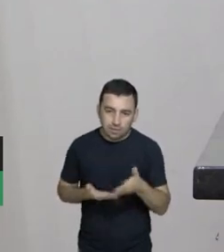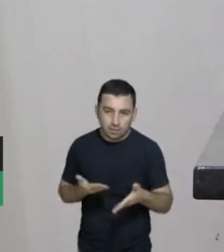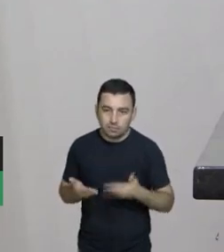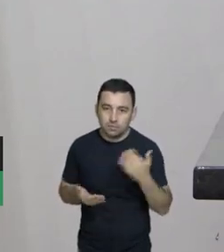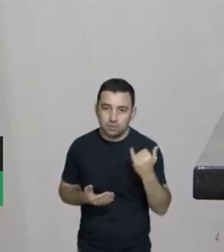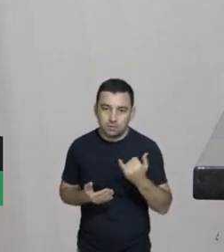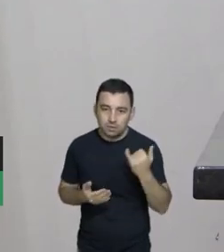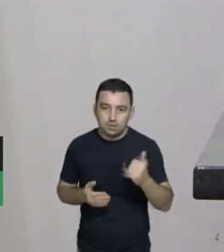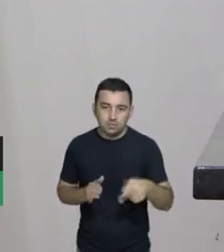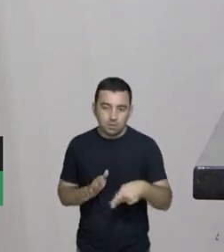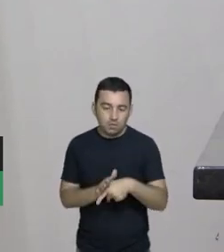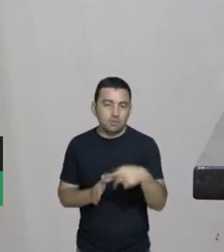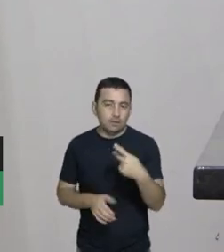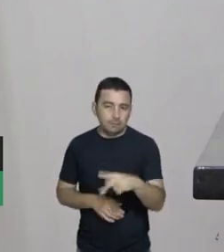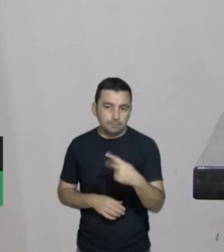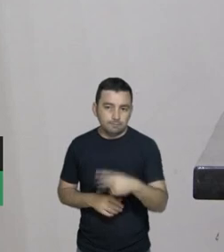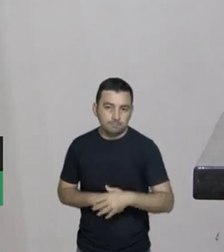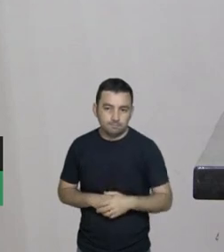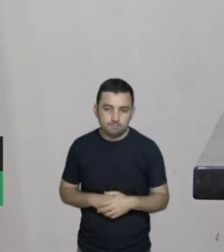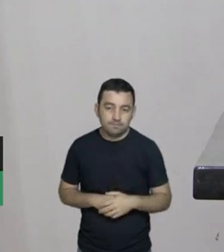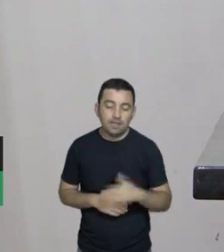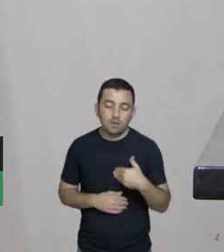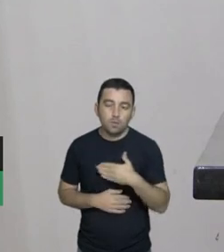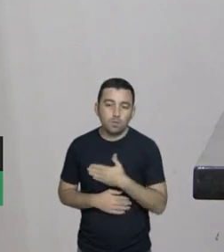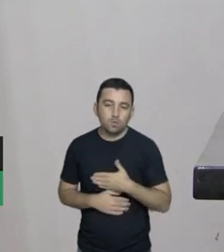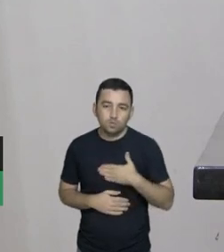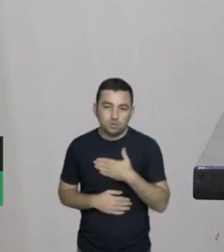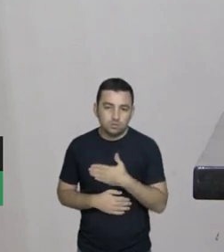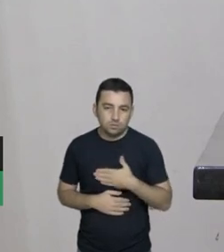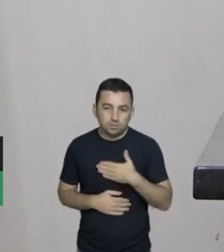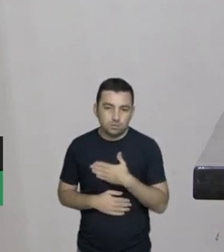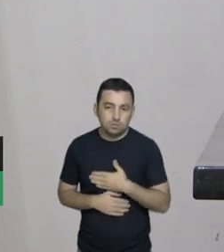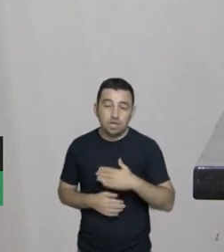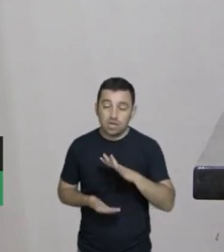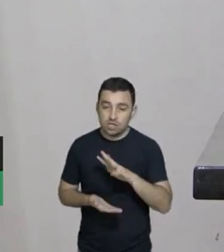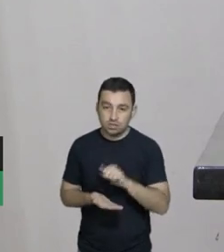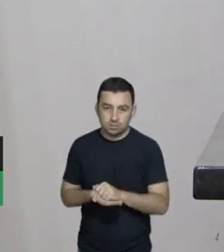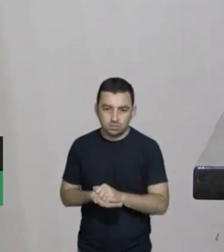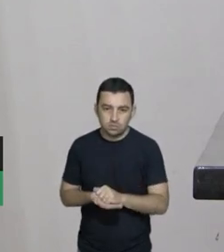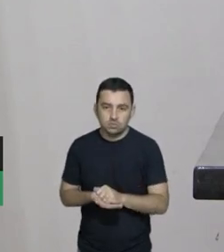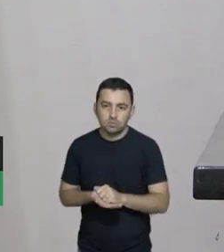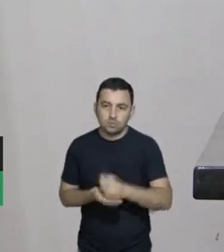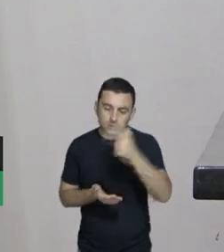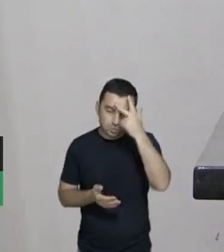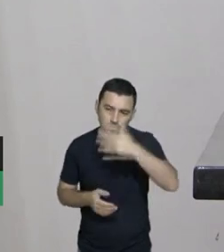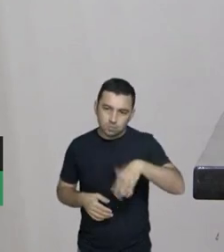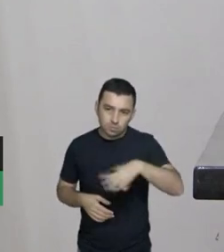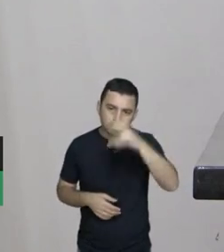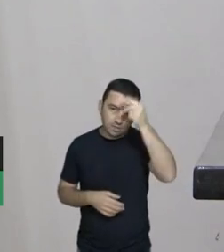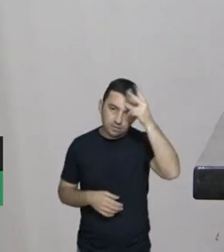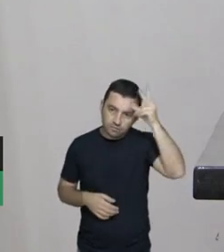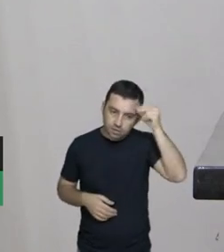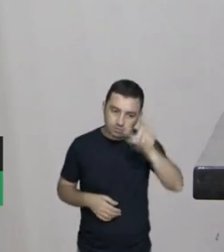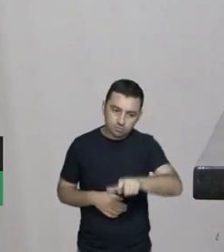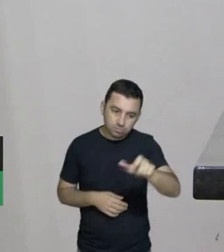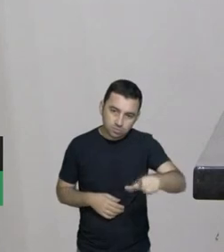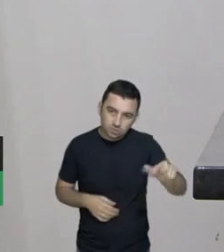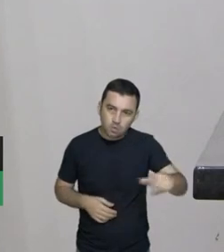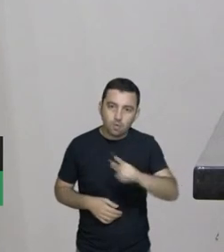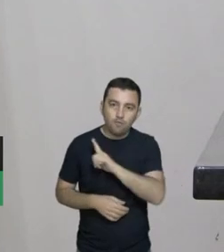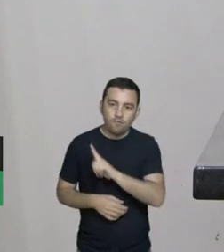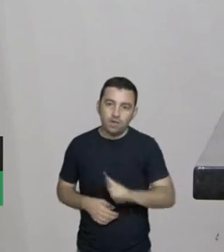ele merece ter. Então, gostaria de deixar esse registro para que prefeitos, governo do Estado, possam, de